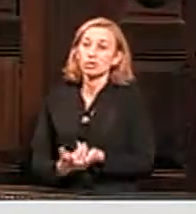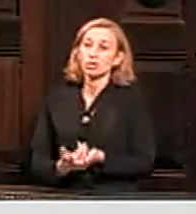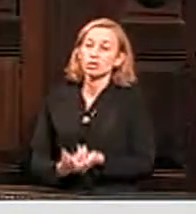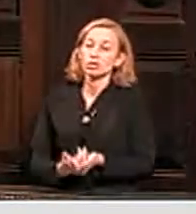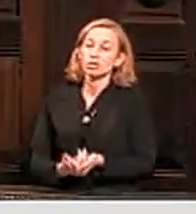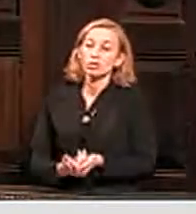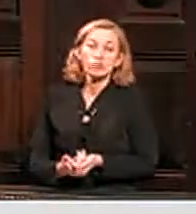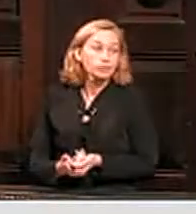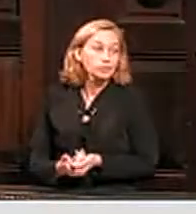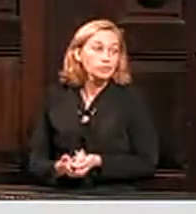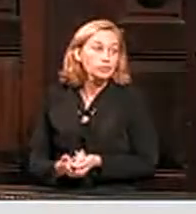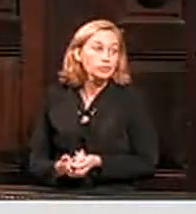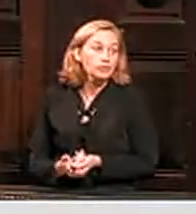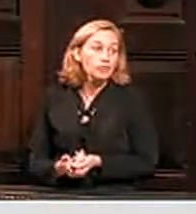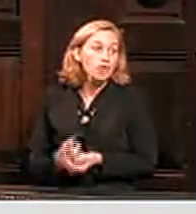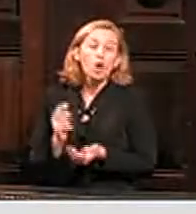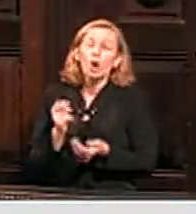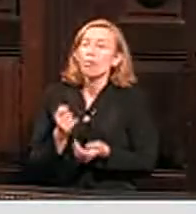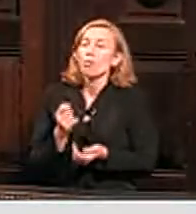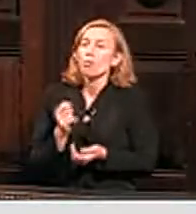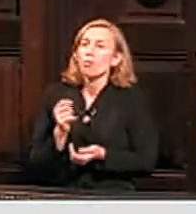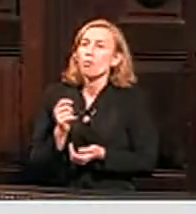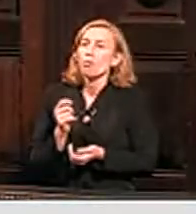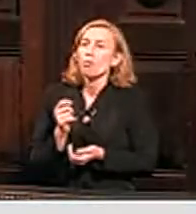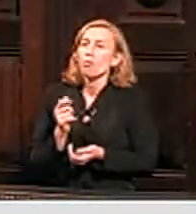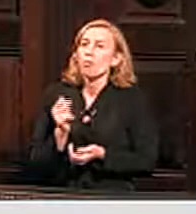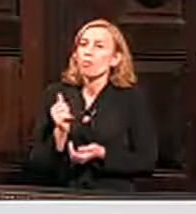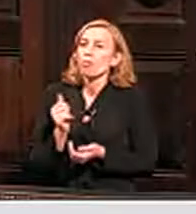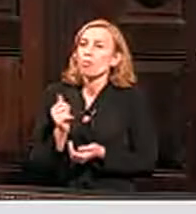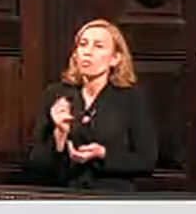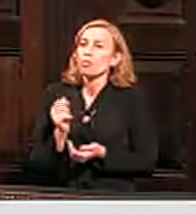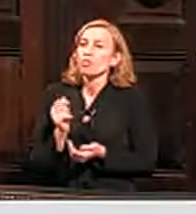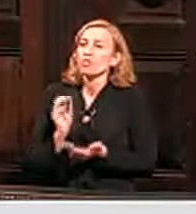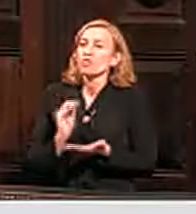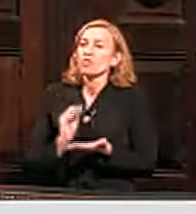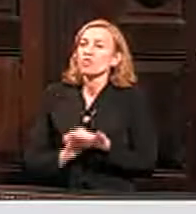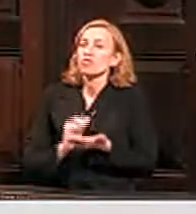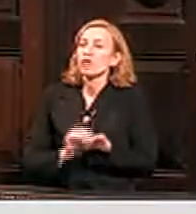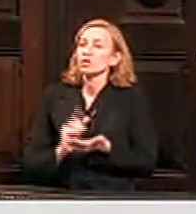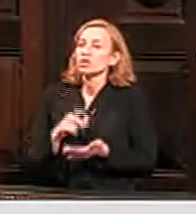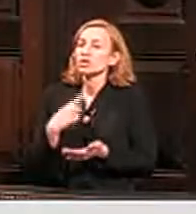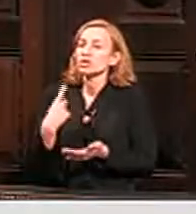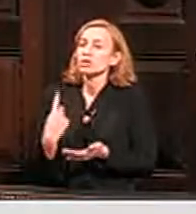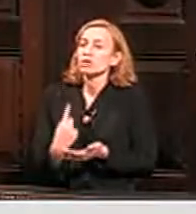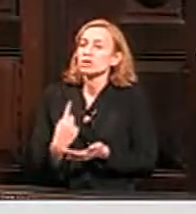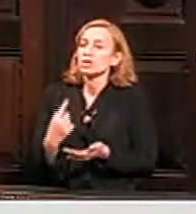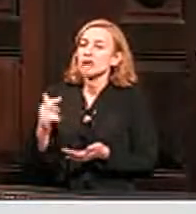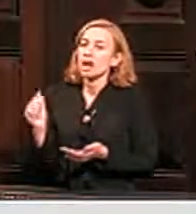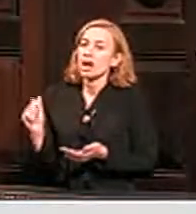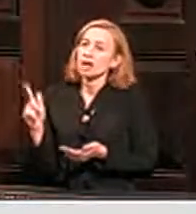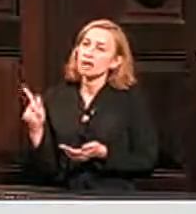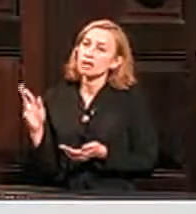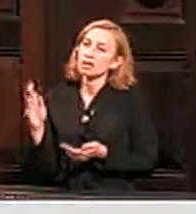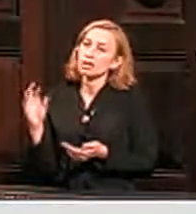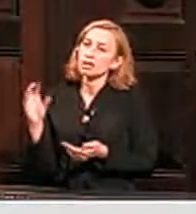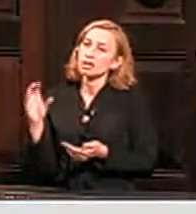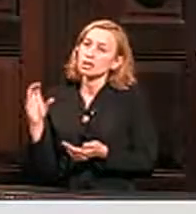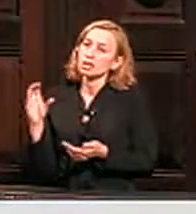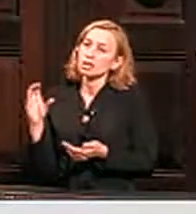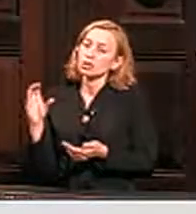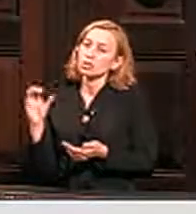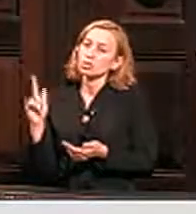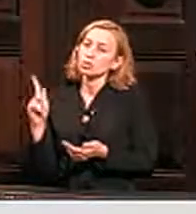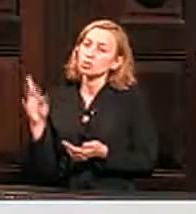pouca centralidade no planejamento público da nossa agricultura. É fundamental que a gente